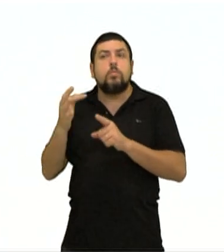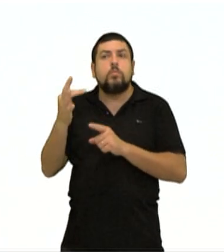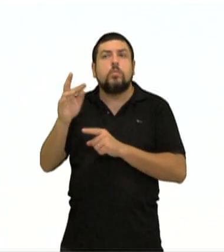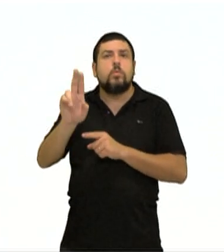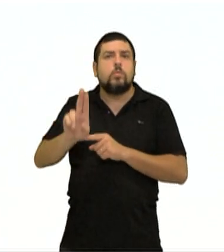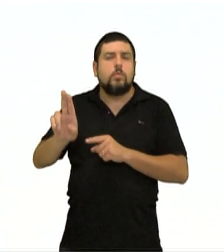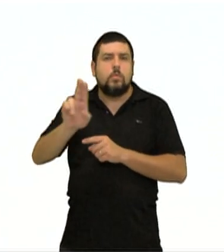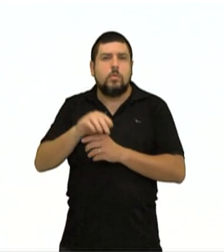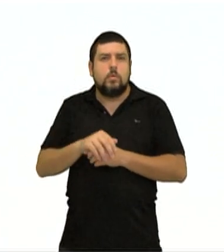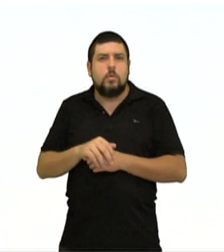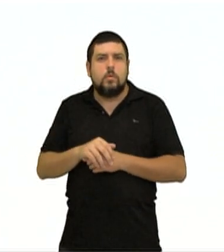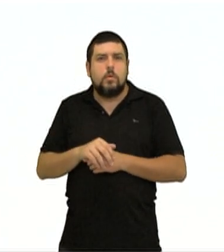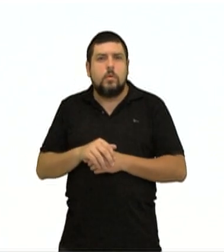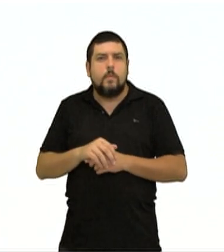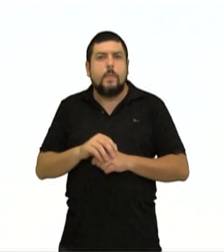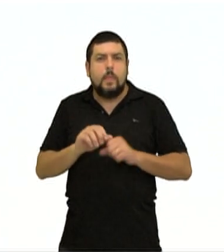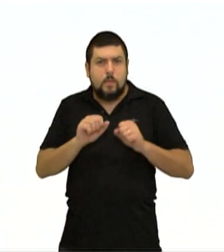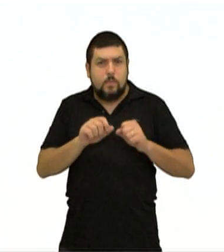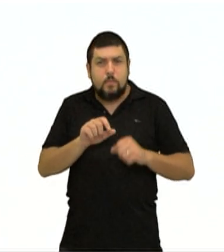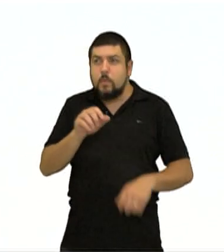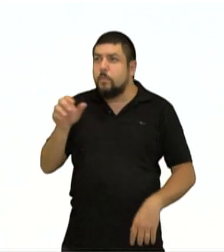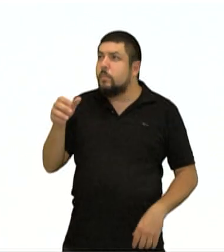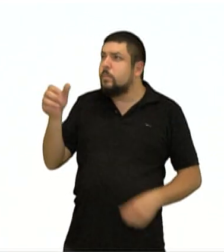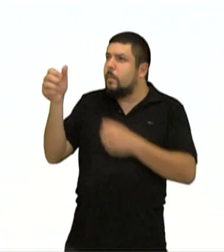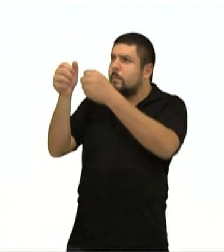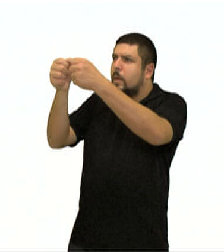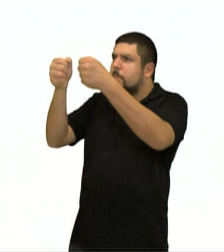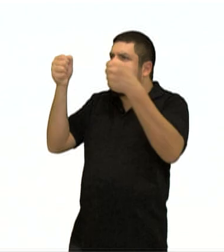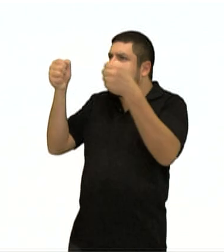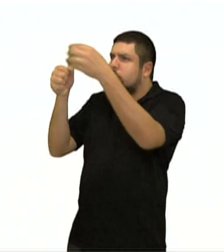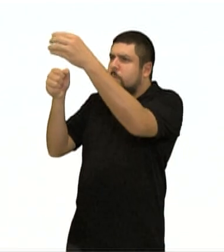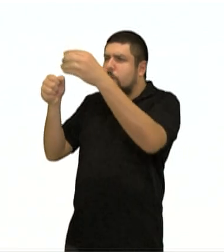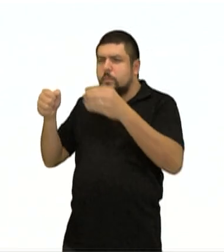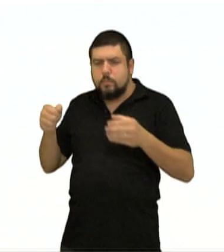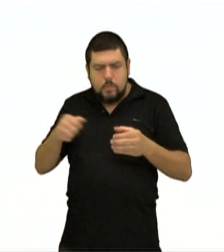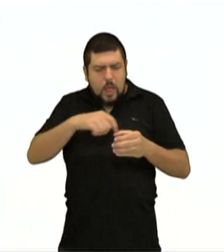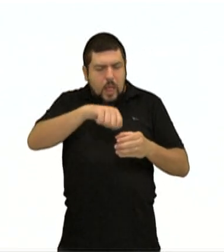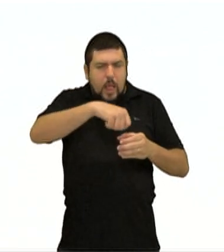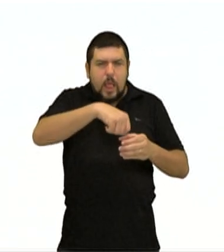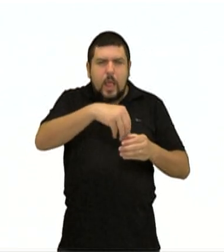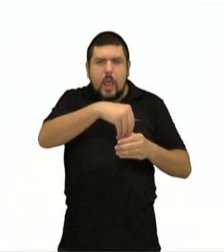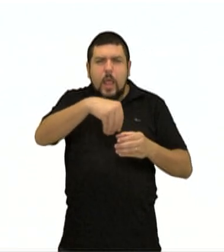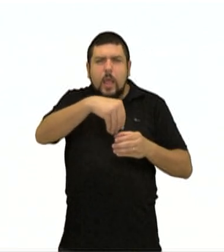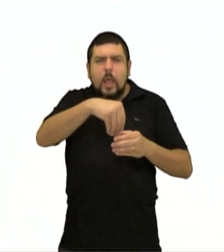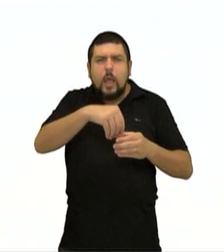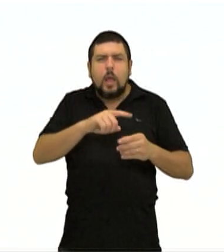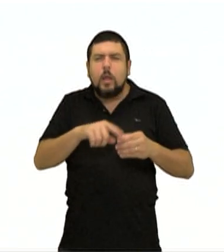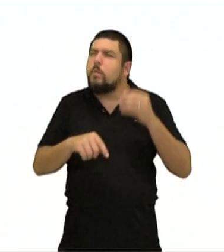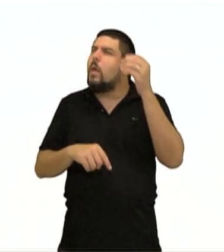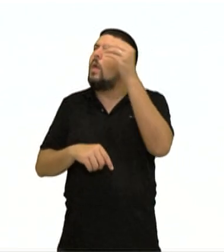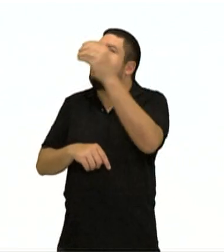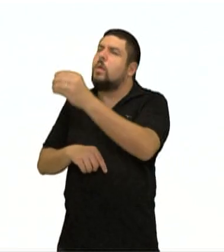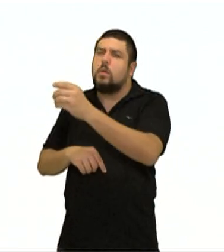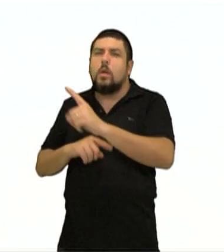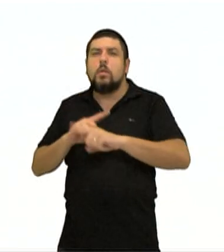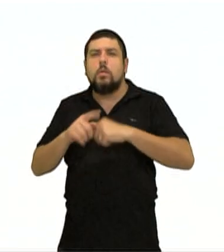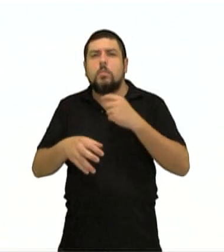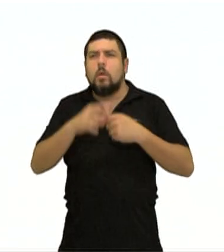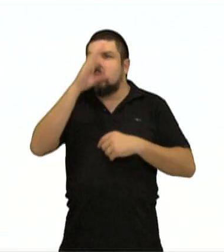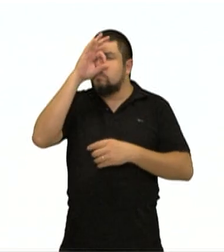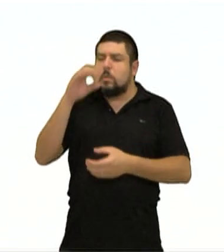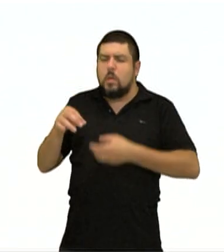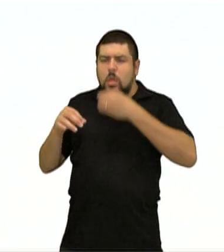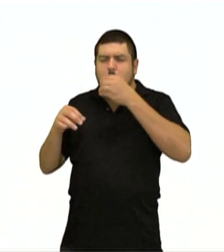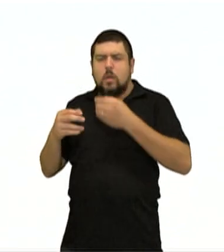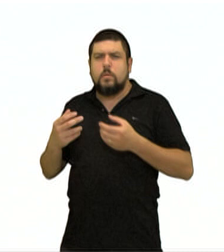copo que está lá no armário, que depois alguém pode tomar suco e você colocou areia? A colher que a mãe vai utilizar para dar papinha